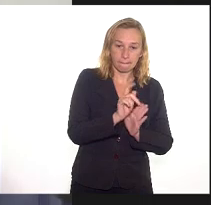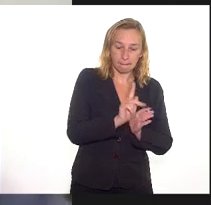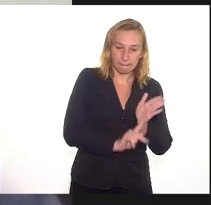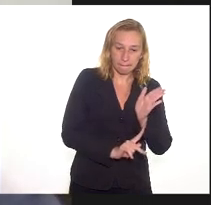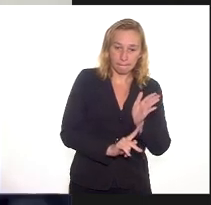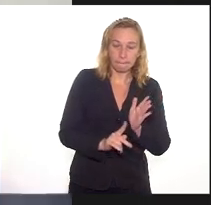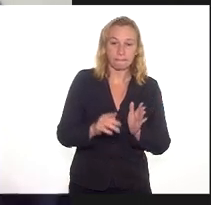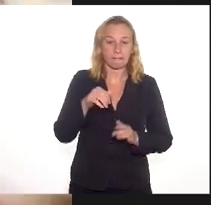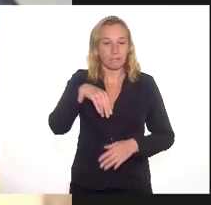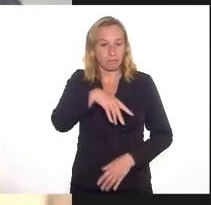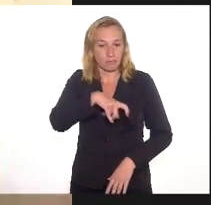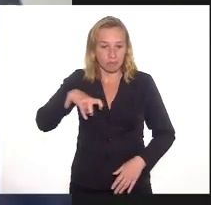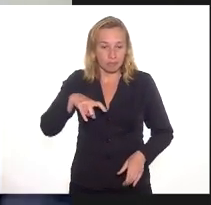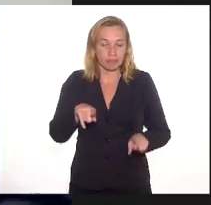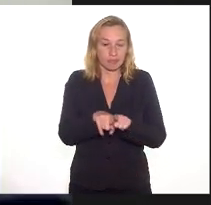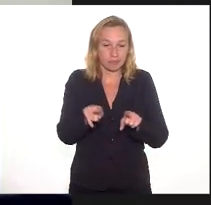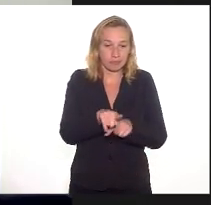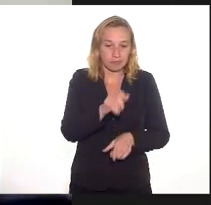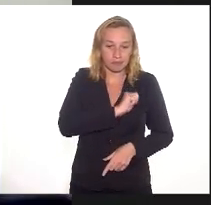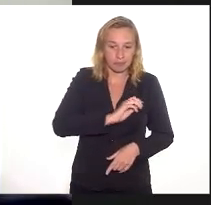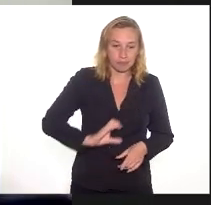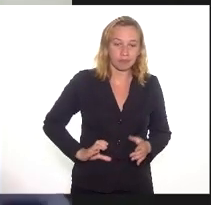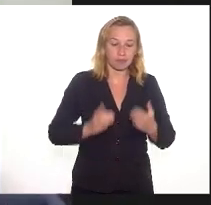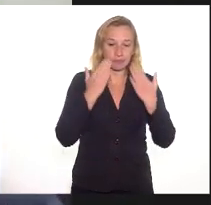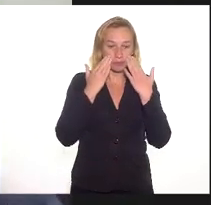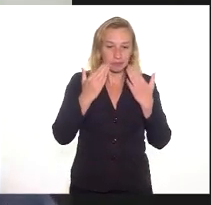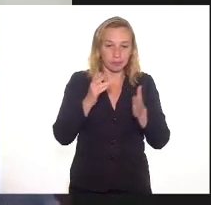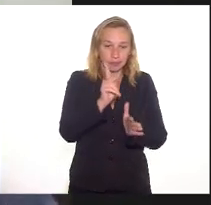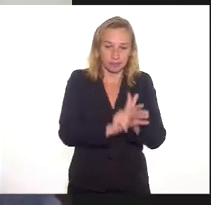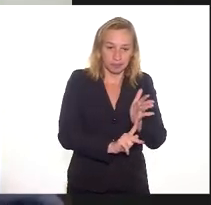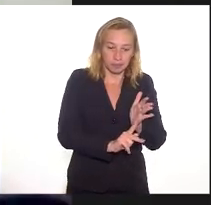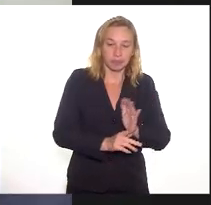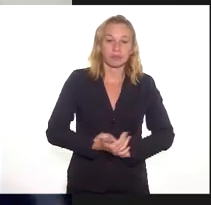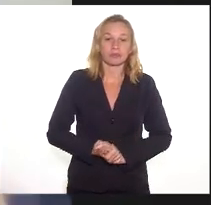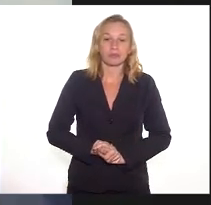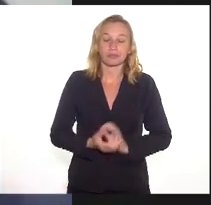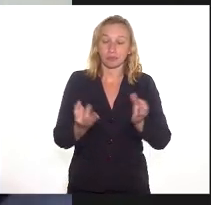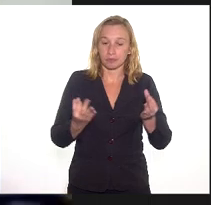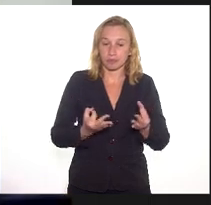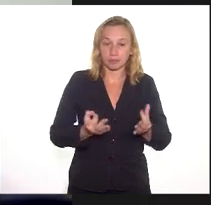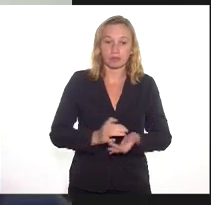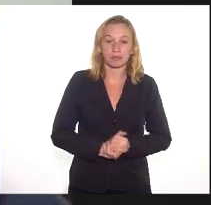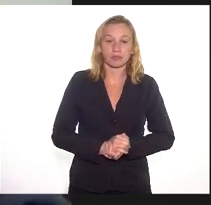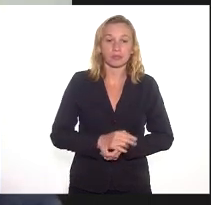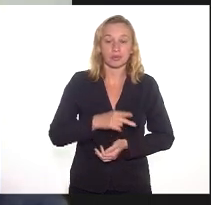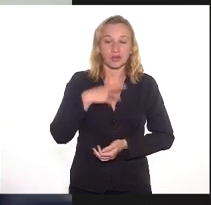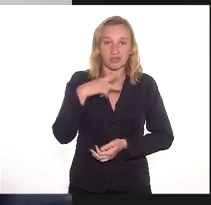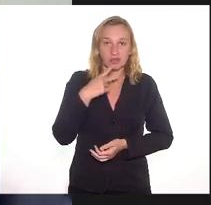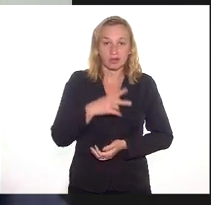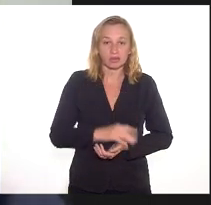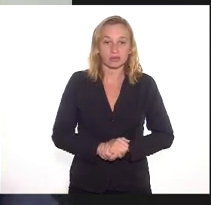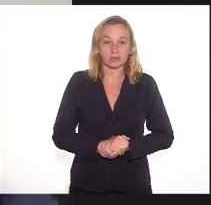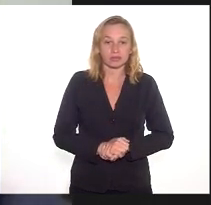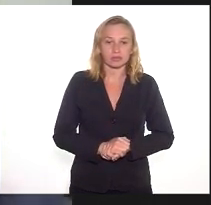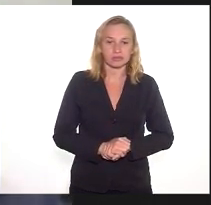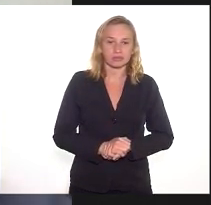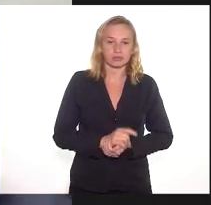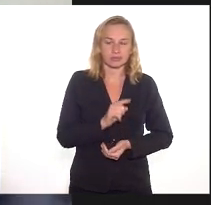André Ceciliano, por apresentar esse projeto dessa magnitude e dizer o seguinte, que isso